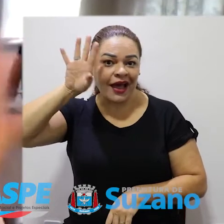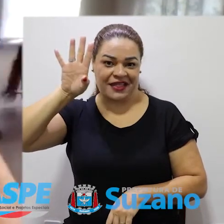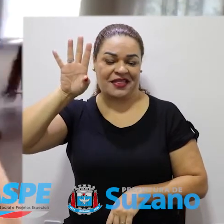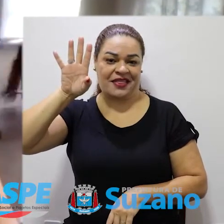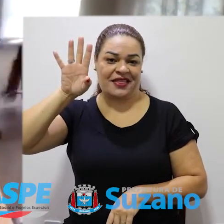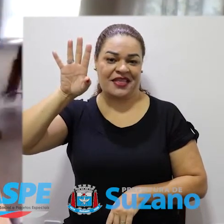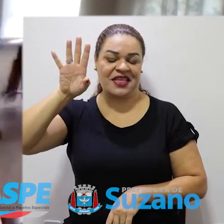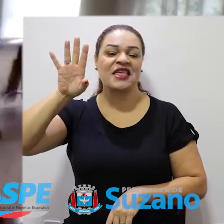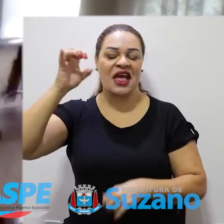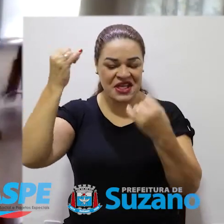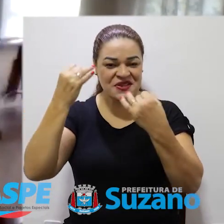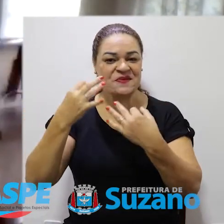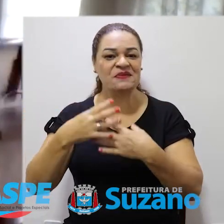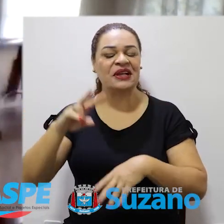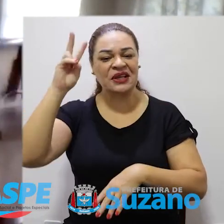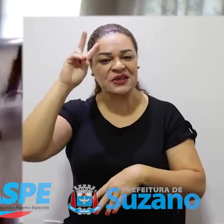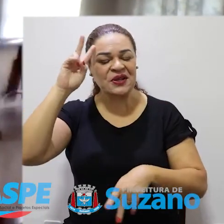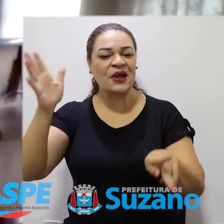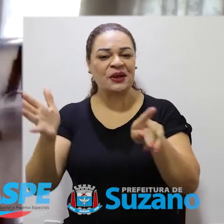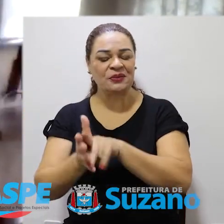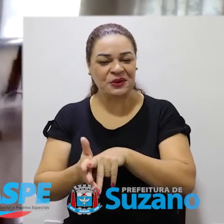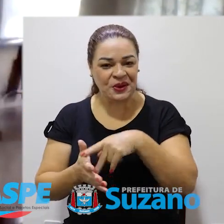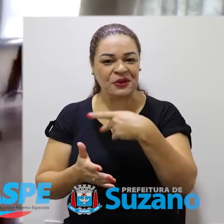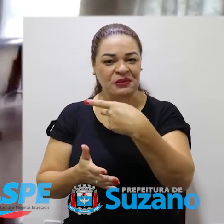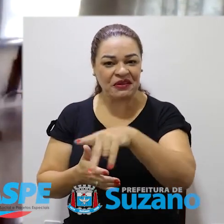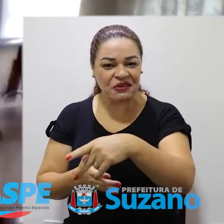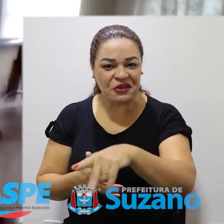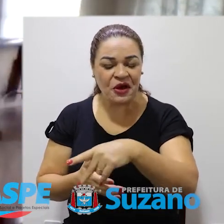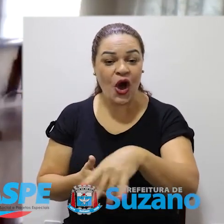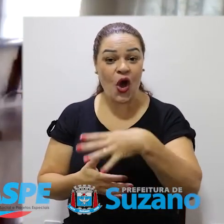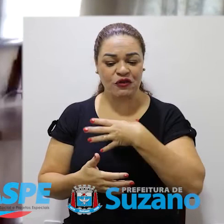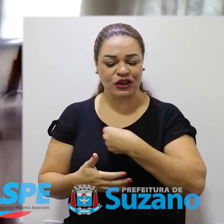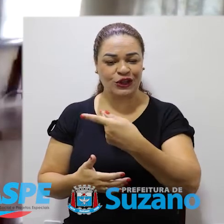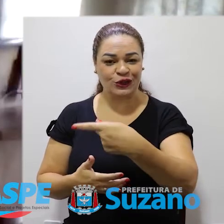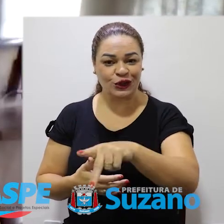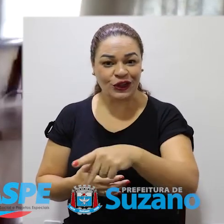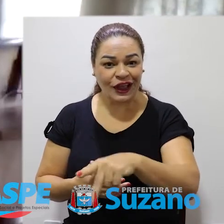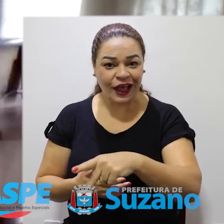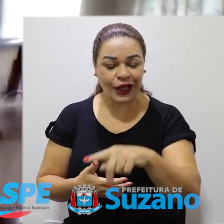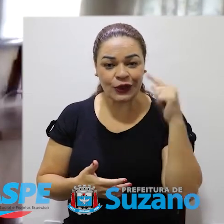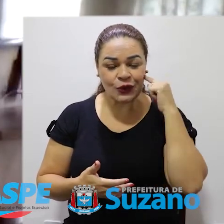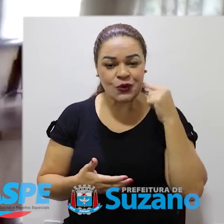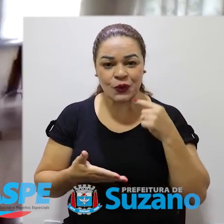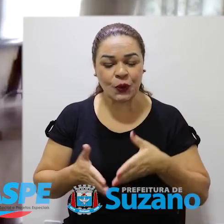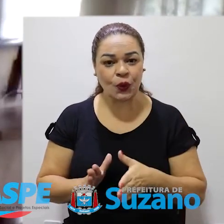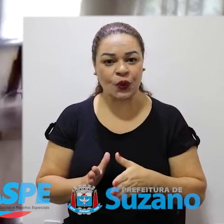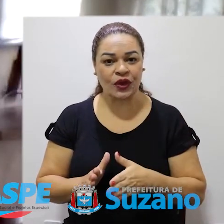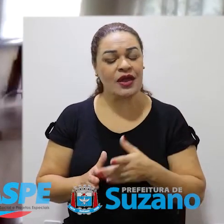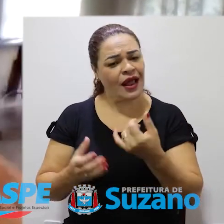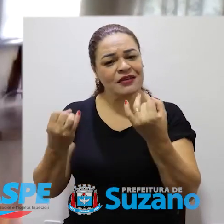contando a trajetória um pouquinho do filho dela, né, ao longo desse período, e ela vai contando como que ele